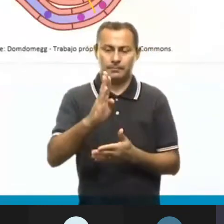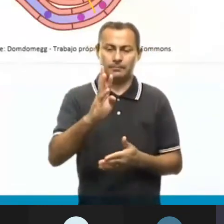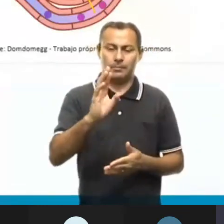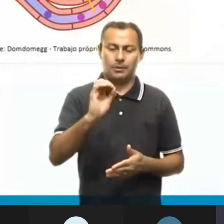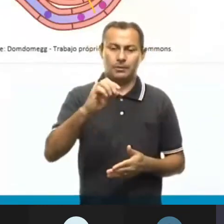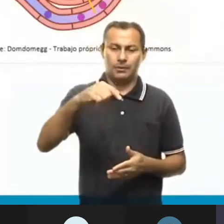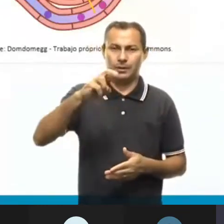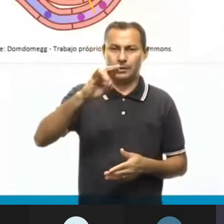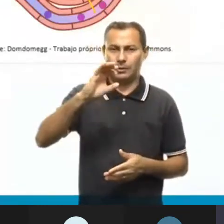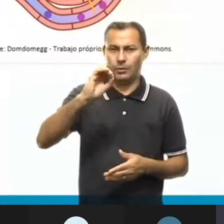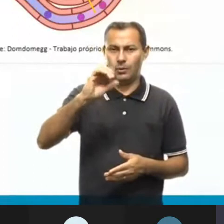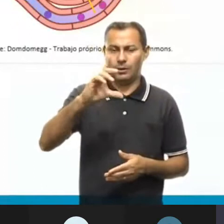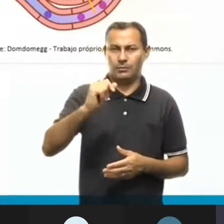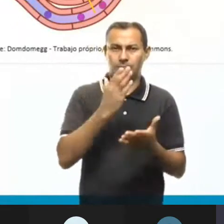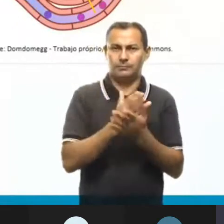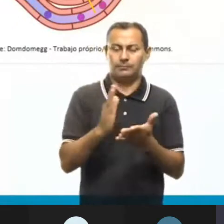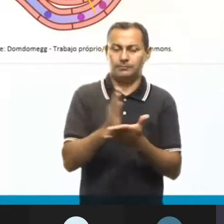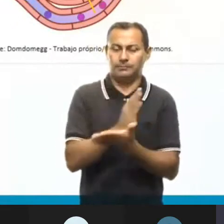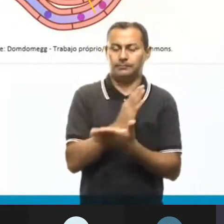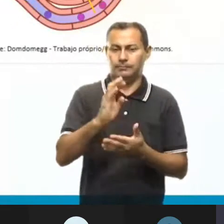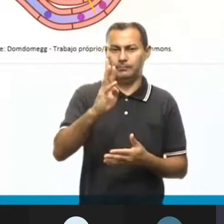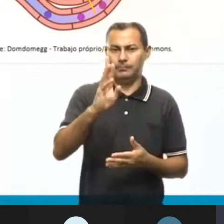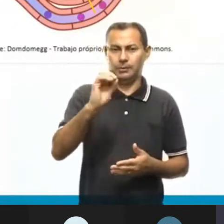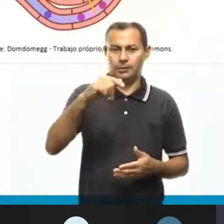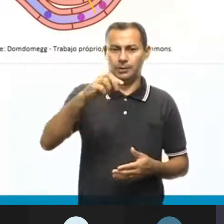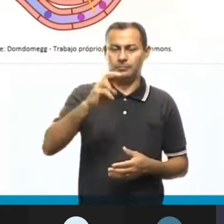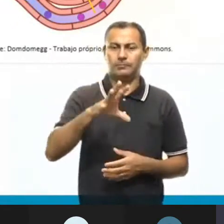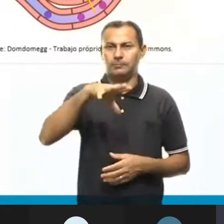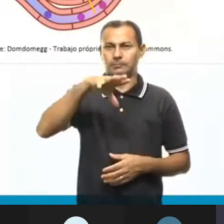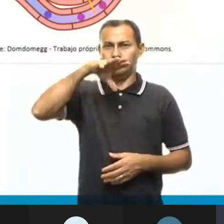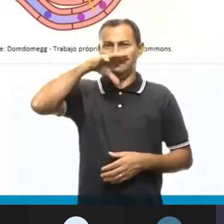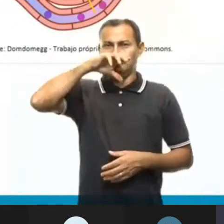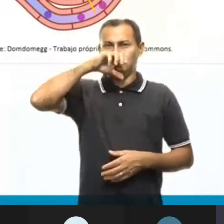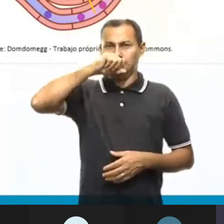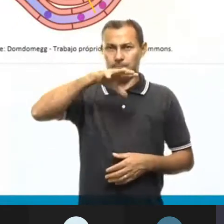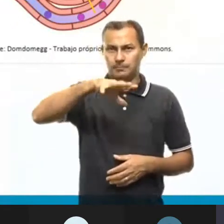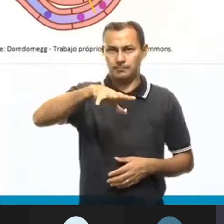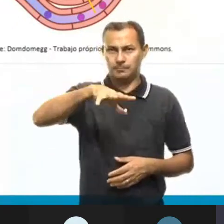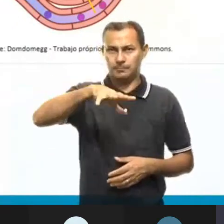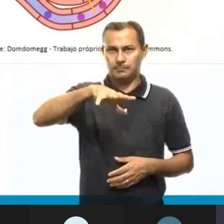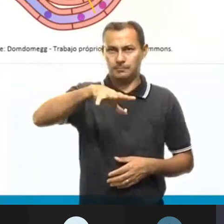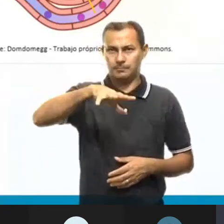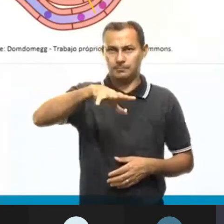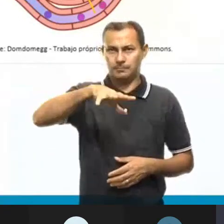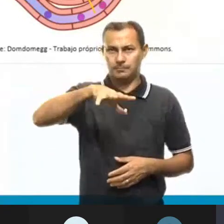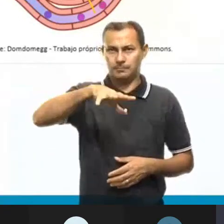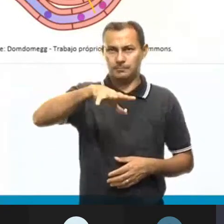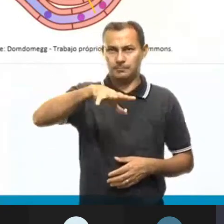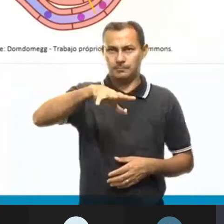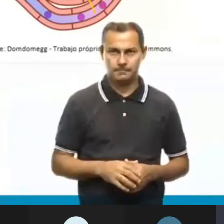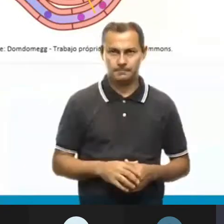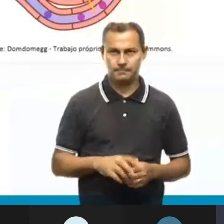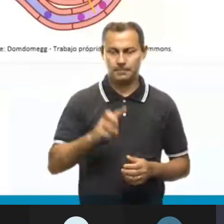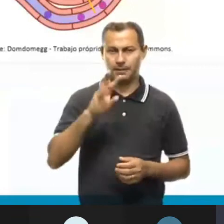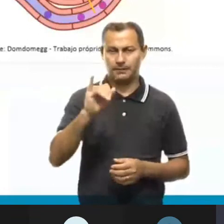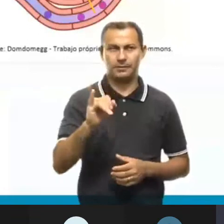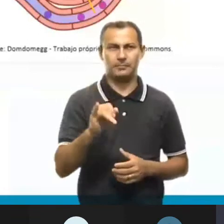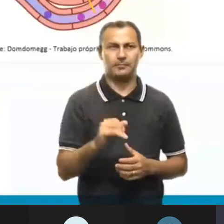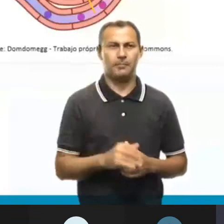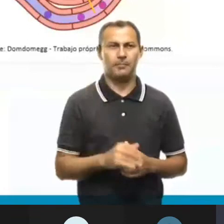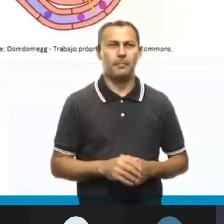em bronquíolo, terminal se divide em bronquíolo aqui respiratório, ó. E os bronquíolos respiratórios, eles